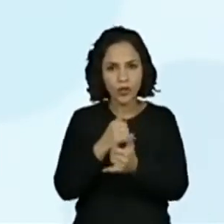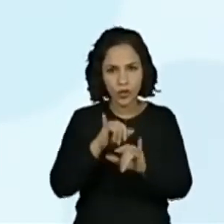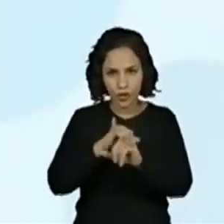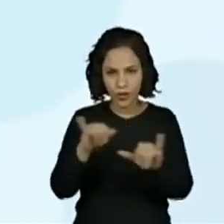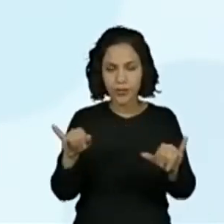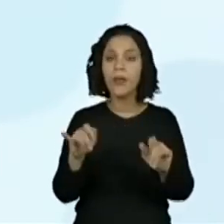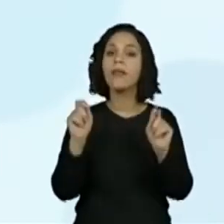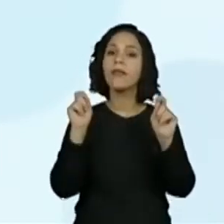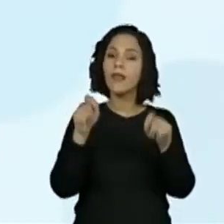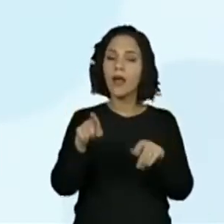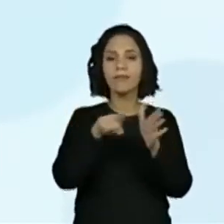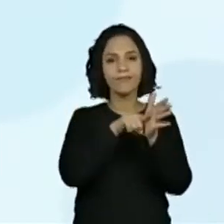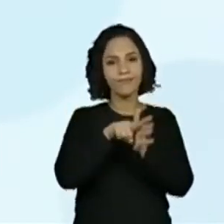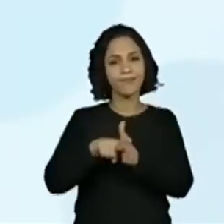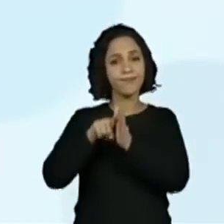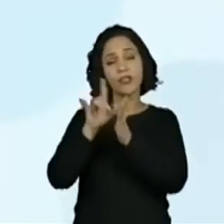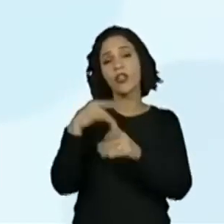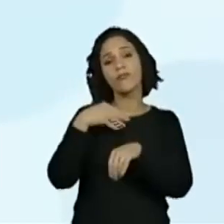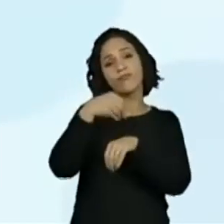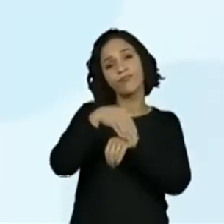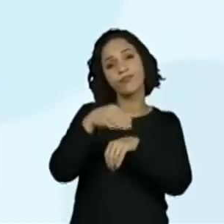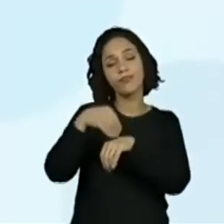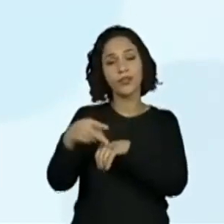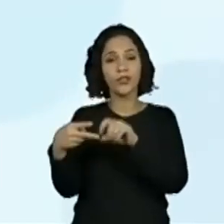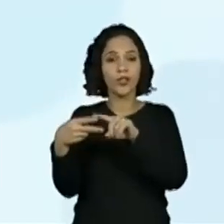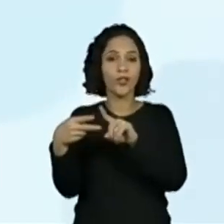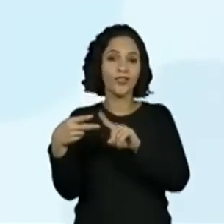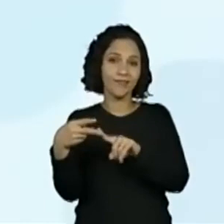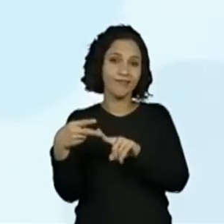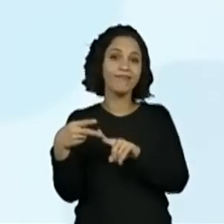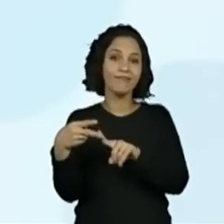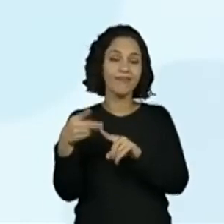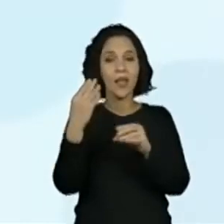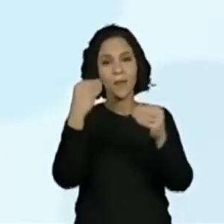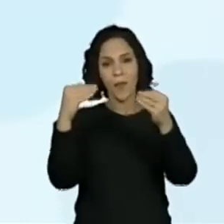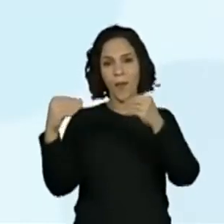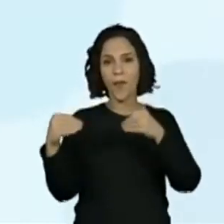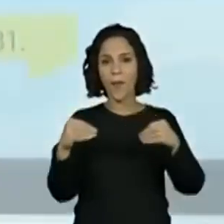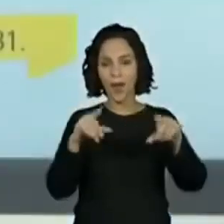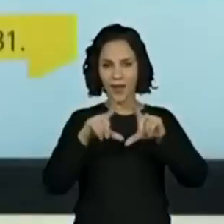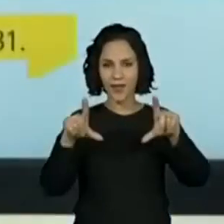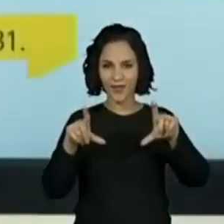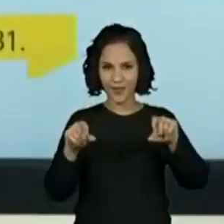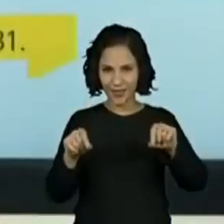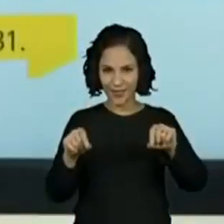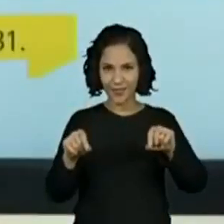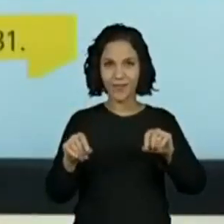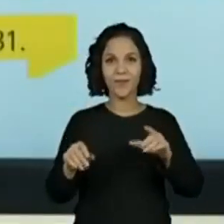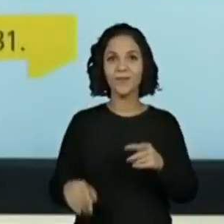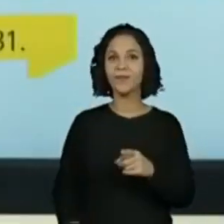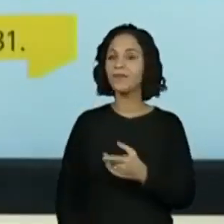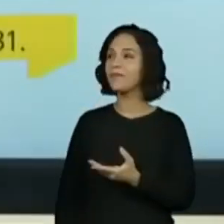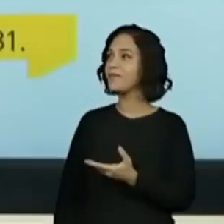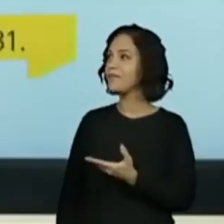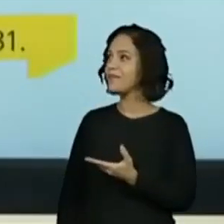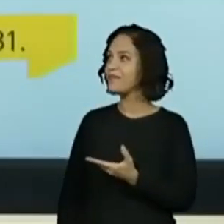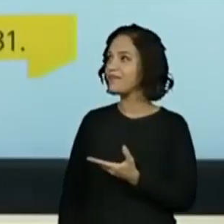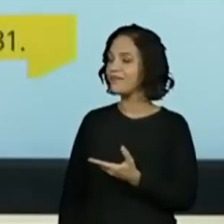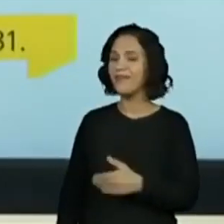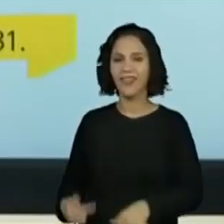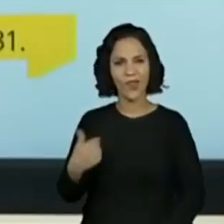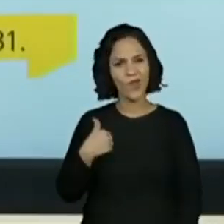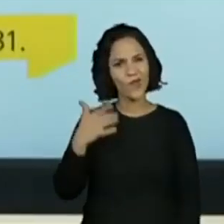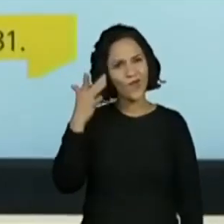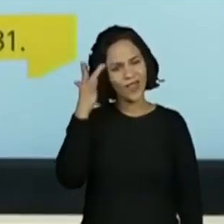a gente está dando aí os encaminhamentos propostos para que a gente possa fazer o preenchimento desse quadro. E eu acho que ficou tão fácil,